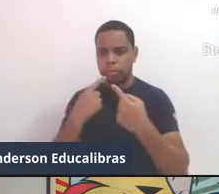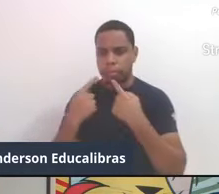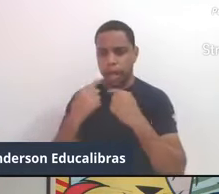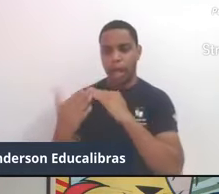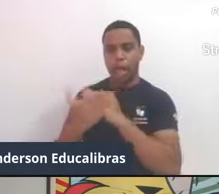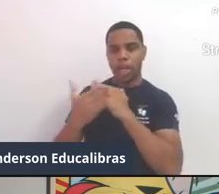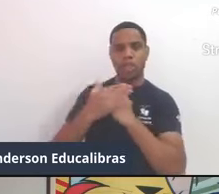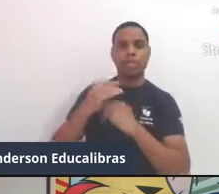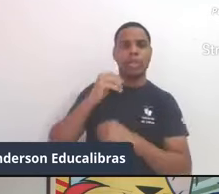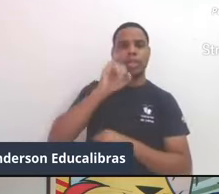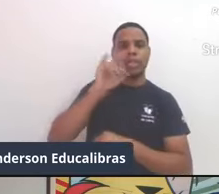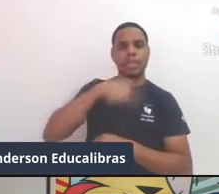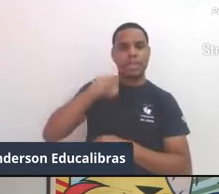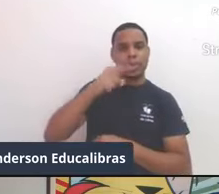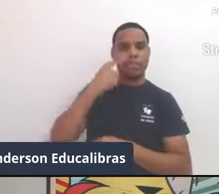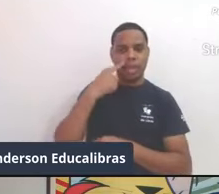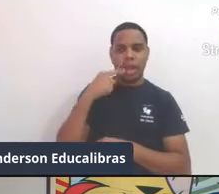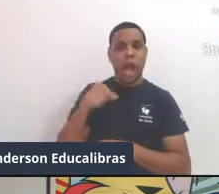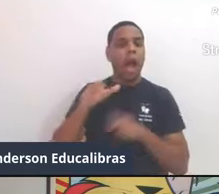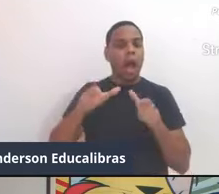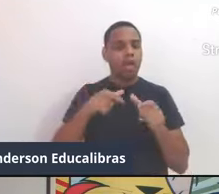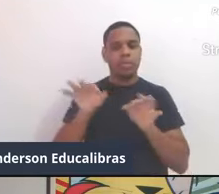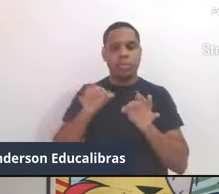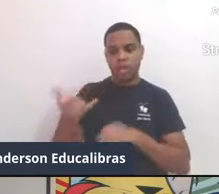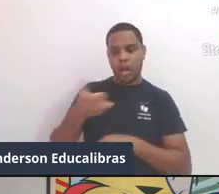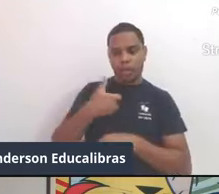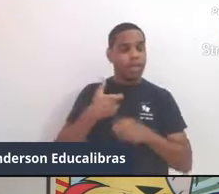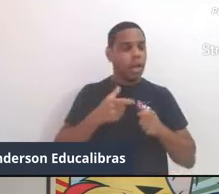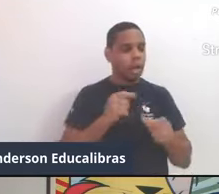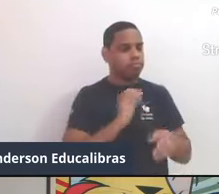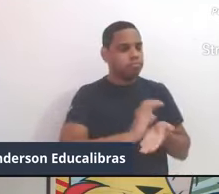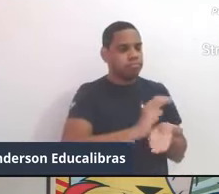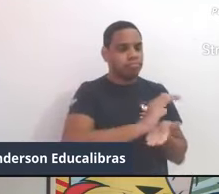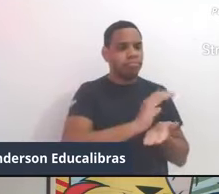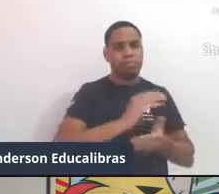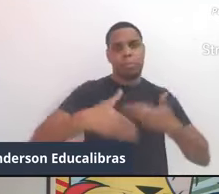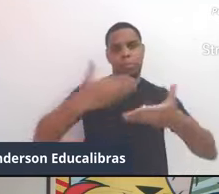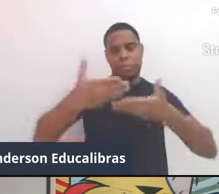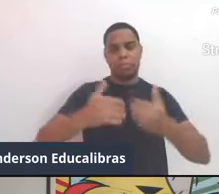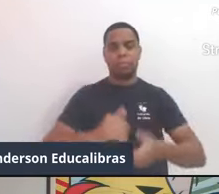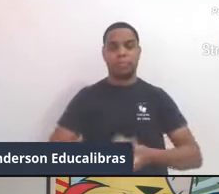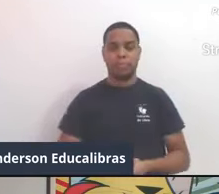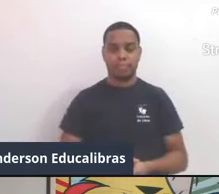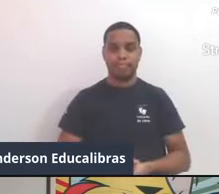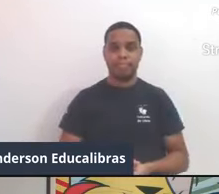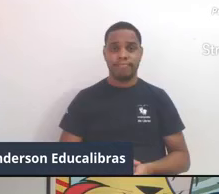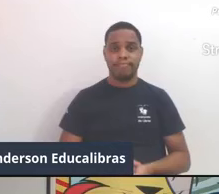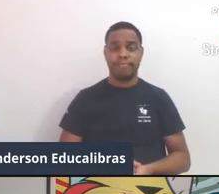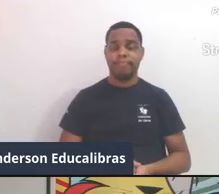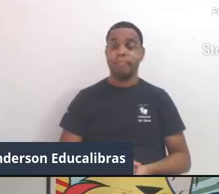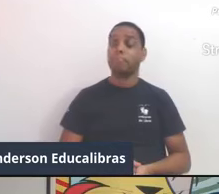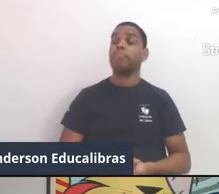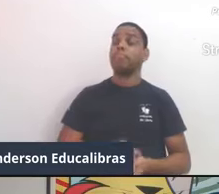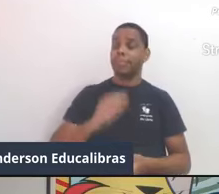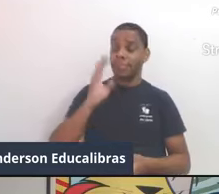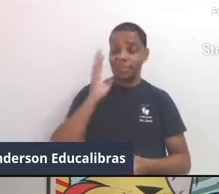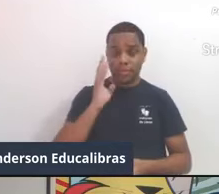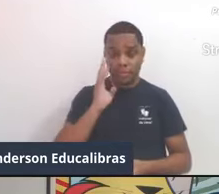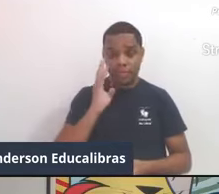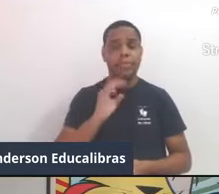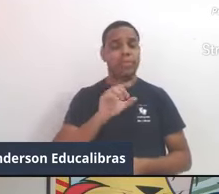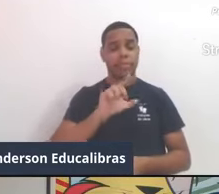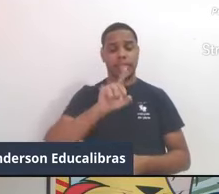encontrar investimentos que, de fato, gerem impacto. Muito legal. E, professor, como é que o SESC está